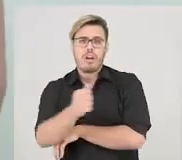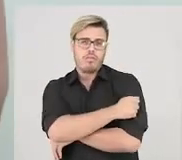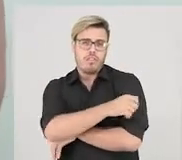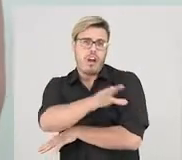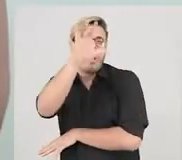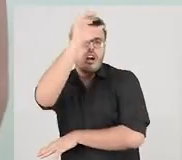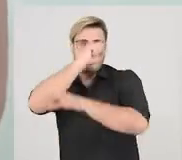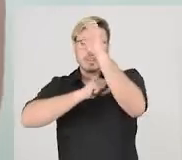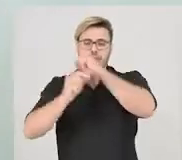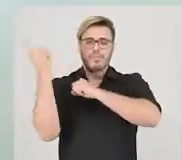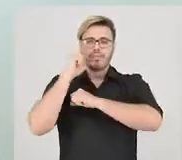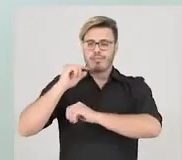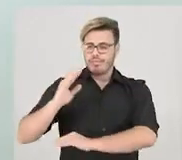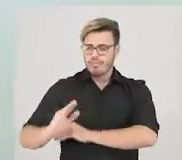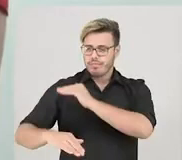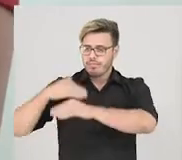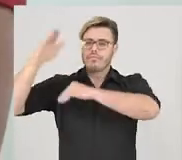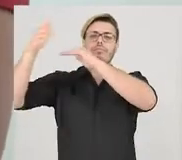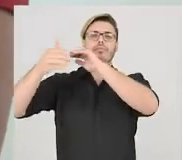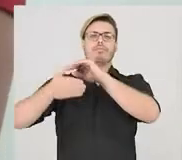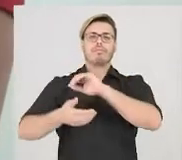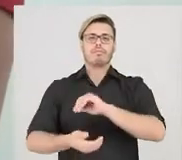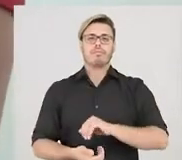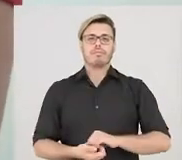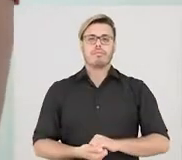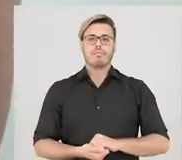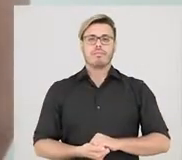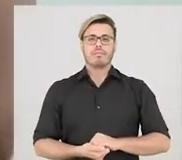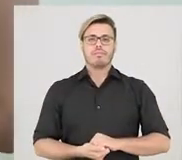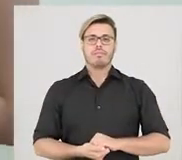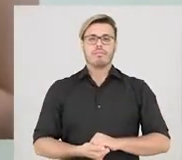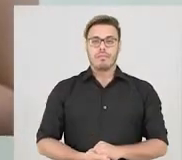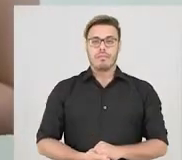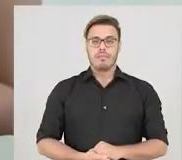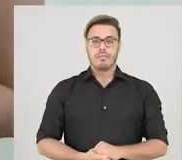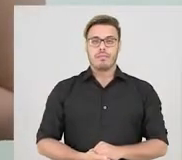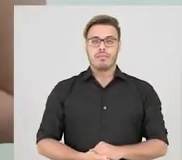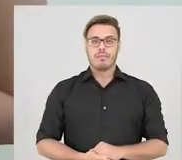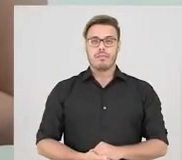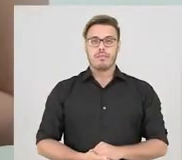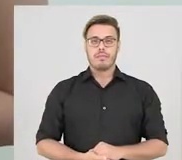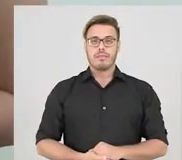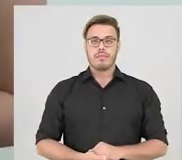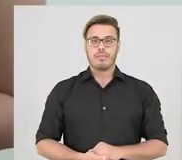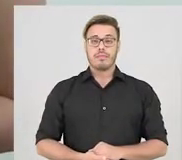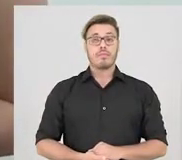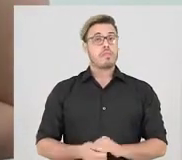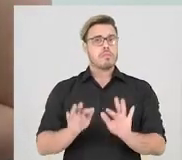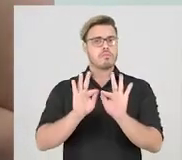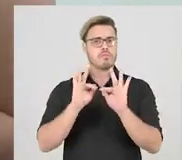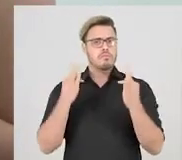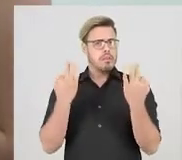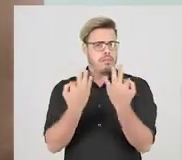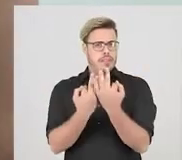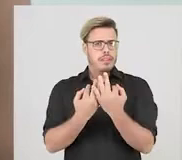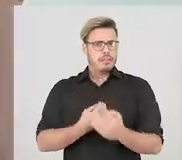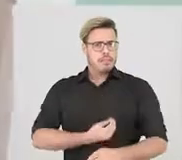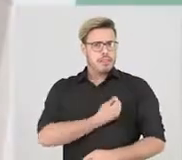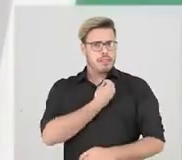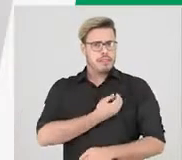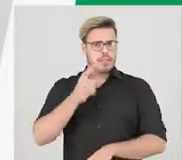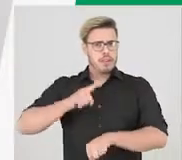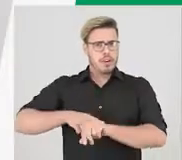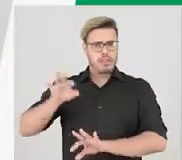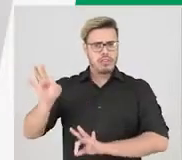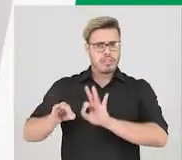aluno continue sempre aprendendo. E a família participa do plano educacional individualizado? Participa.